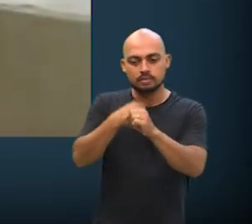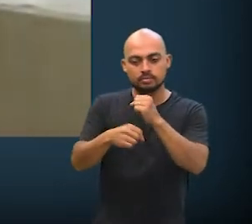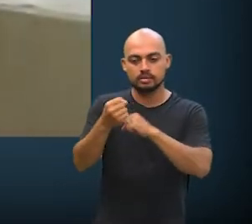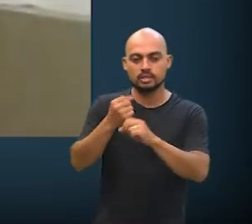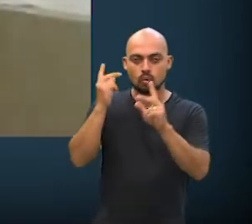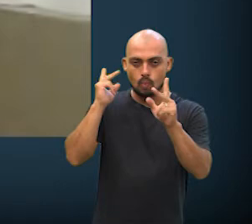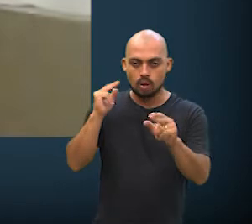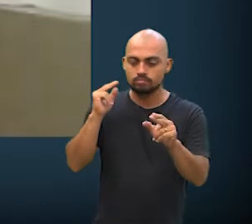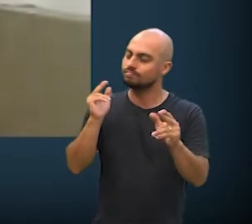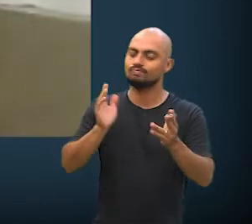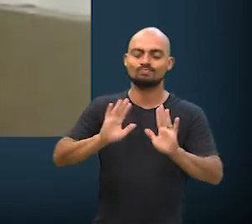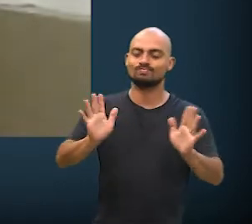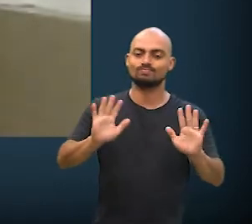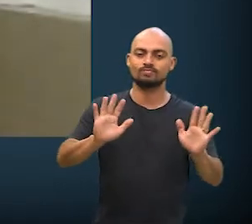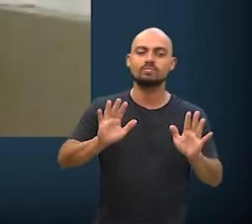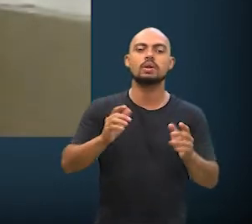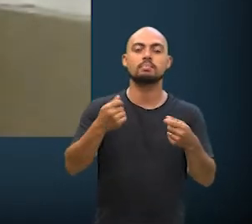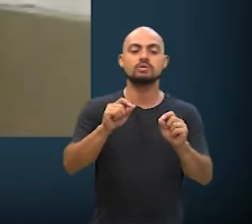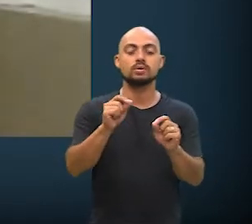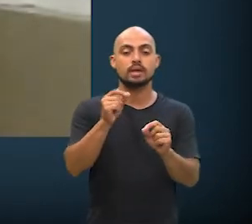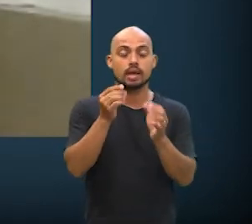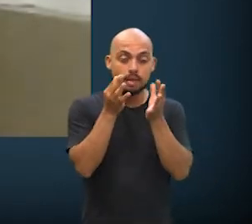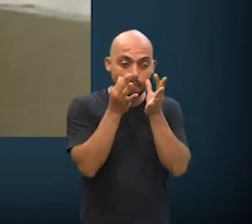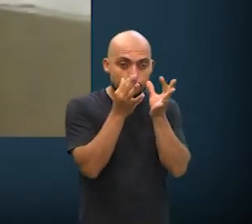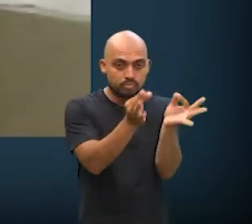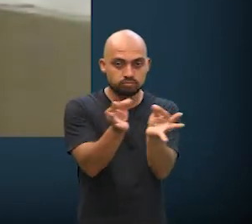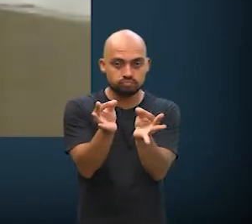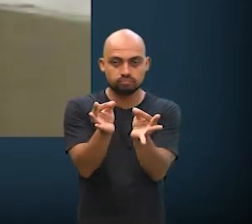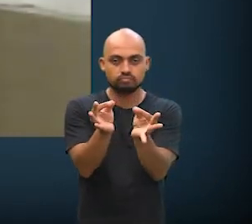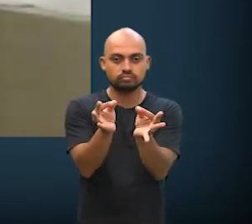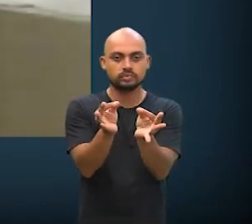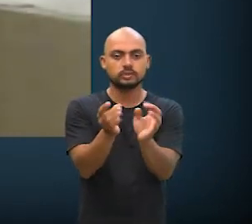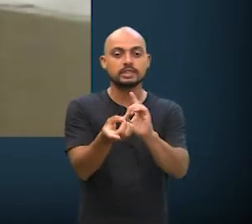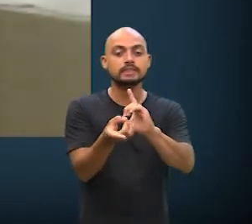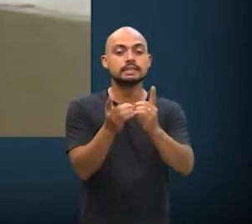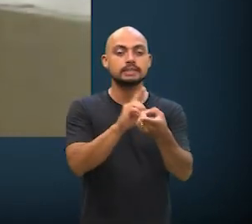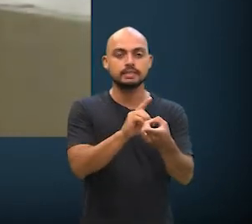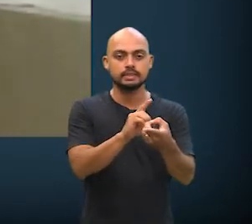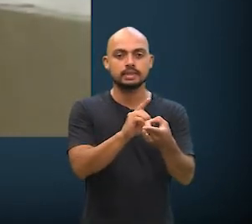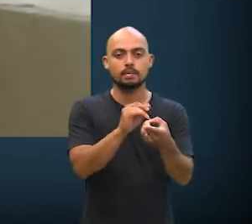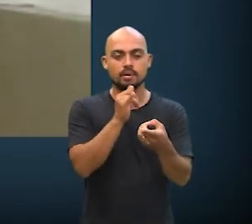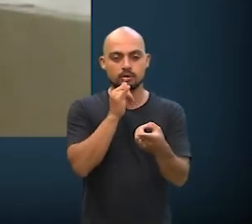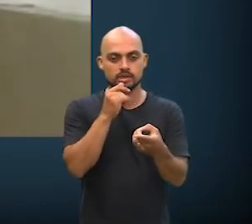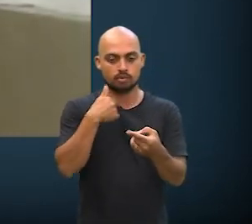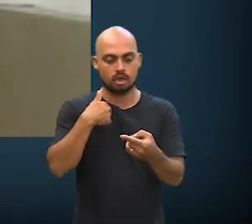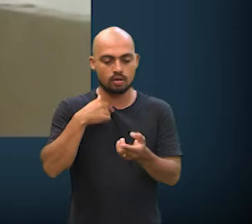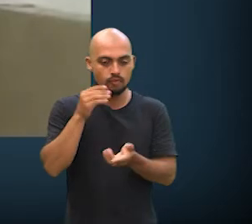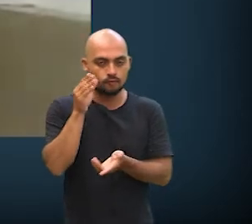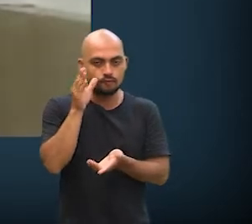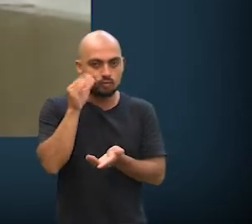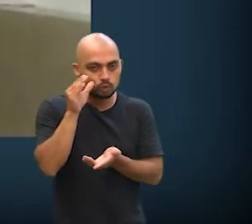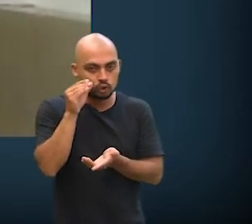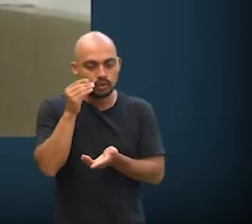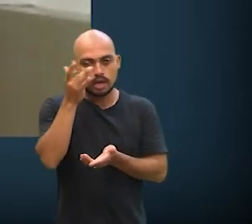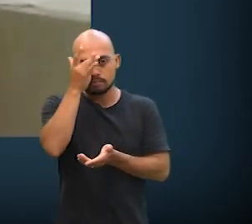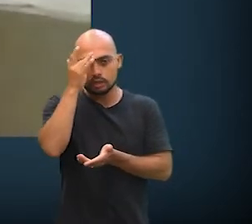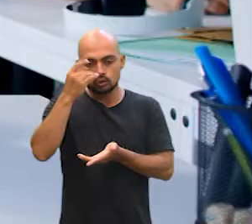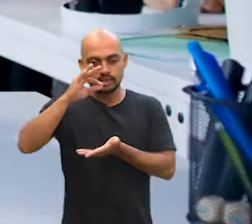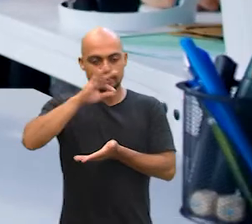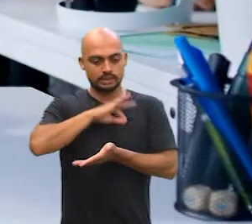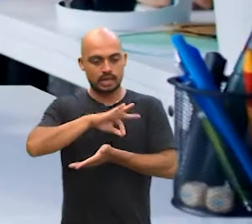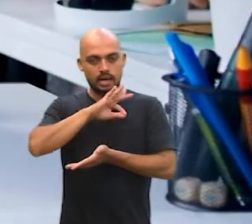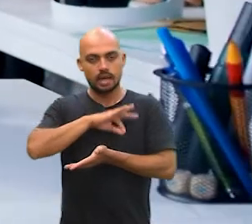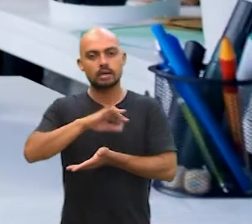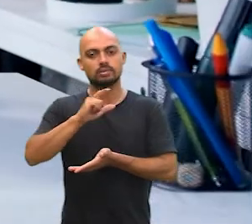que uma segunda questão que a gente precisa prestar atenção é que a dinâmica de um empregado, de um assalariado, uma